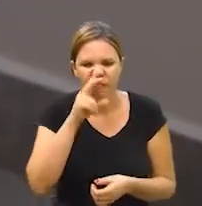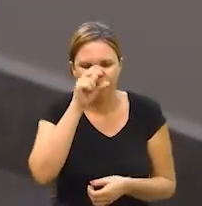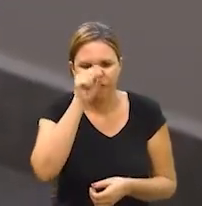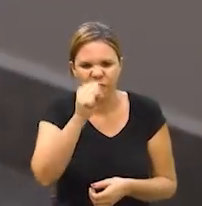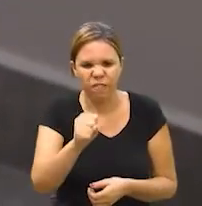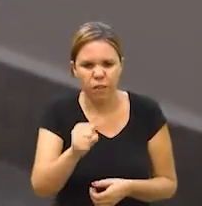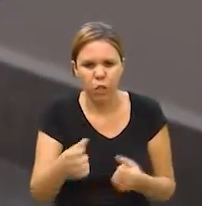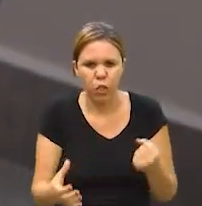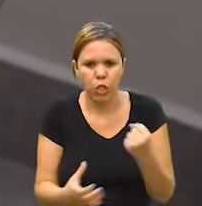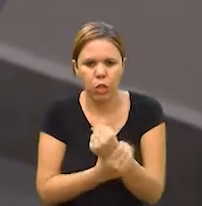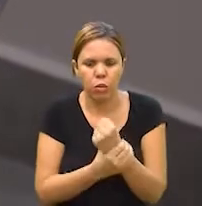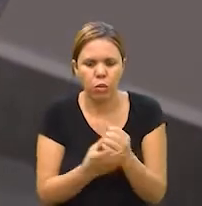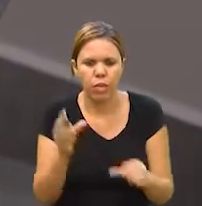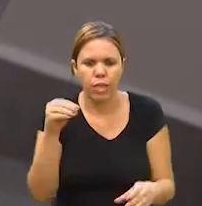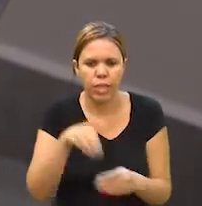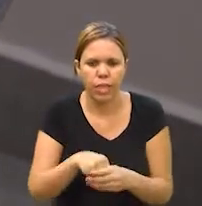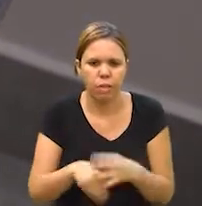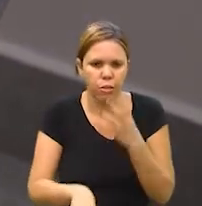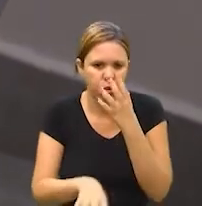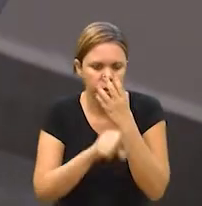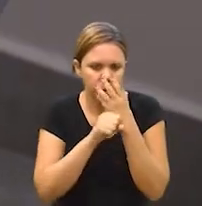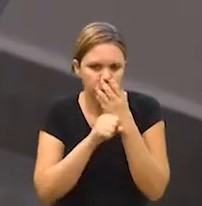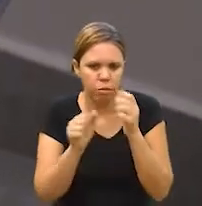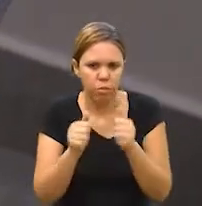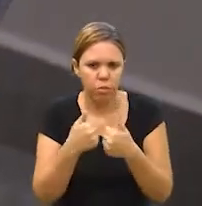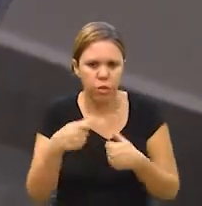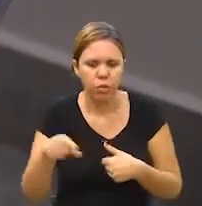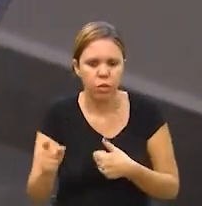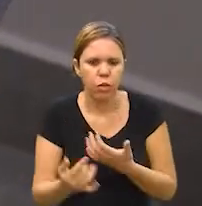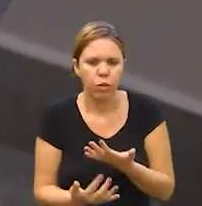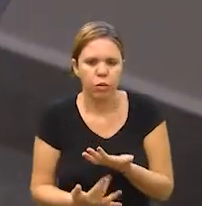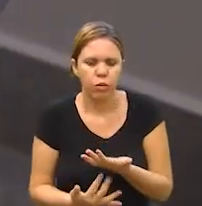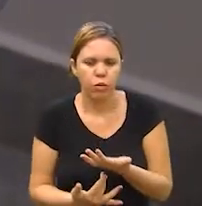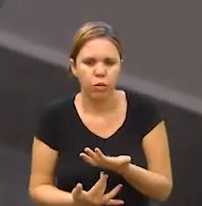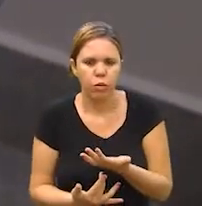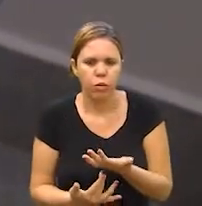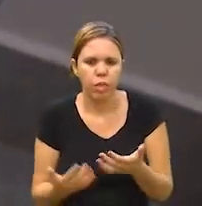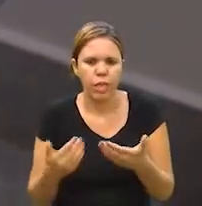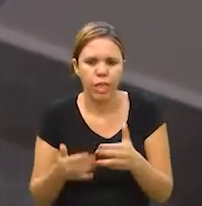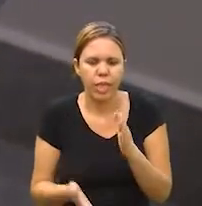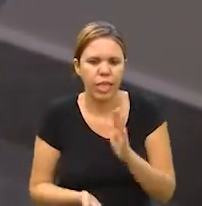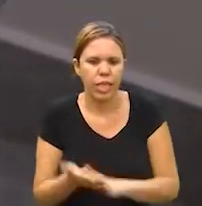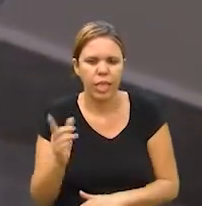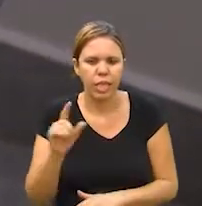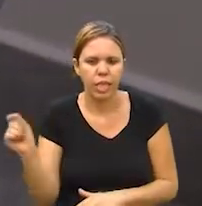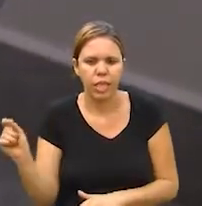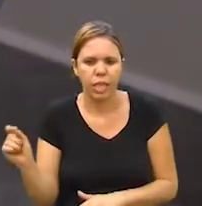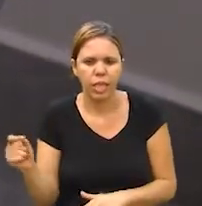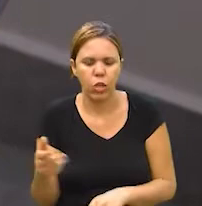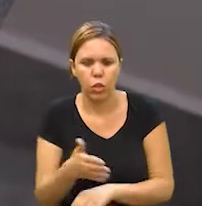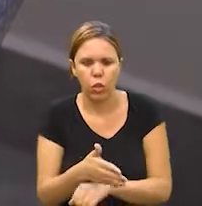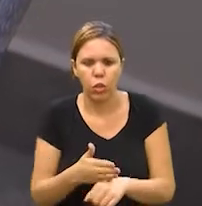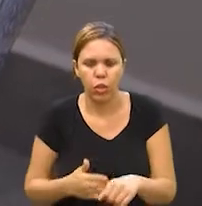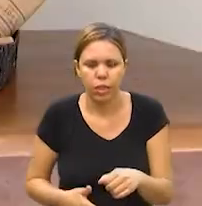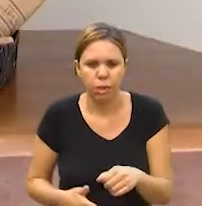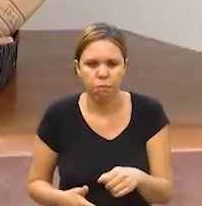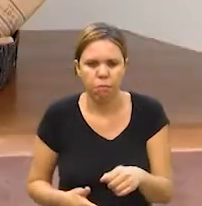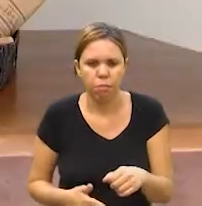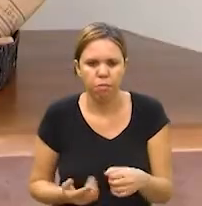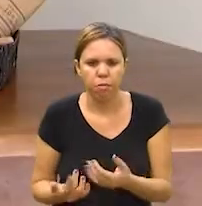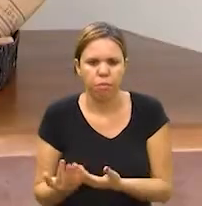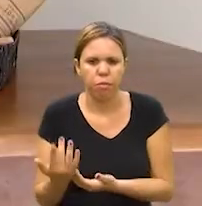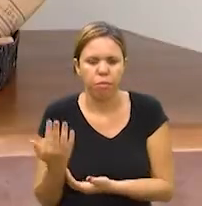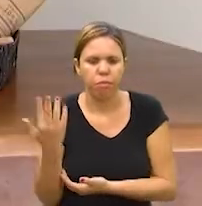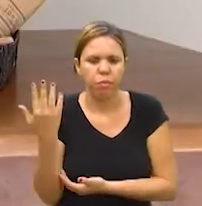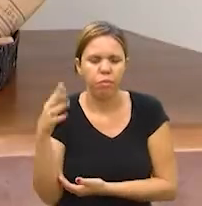e ela segura todo o ar lá dentro. Quando o pão vai pro forno, aquele ar quer sair. Então, quando a gente corta, a gente conduz a saída